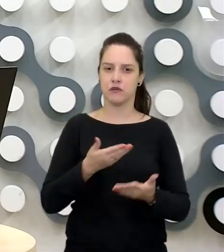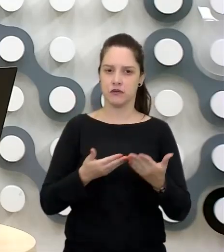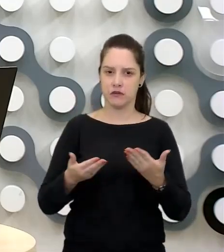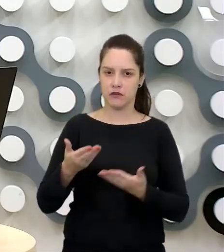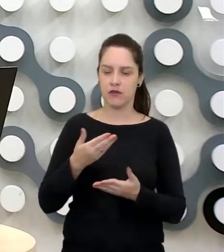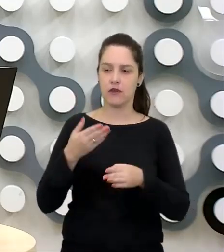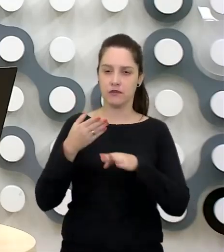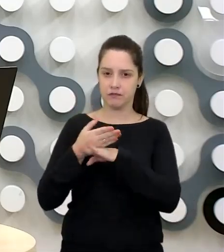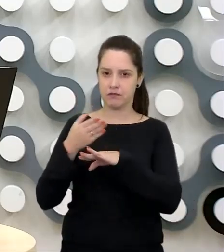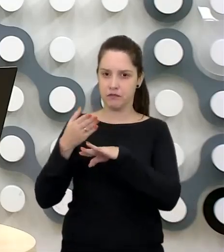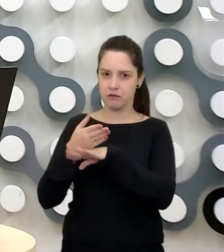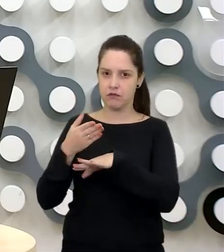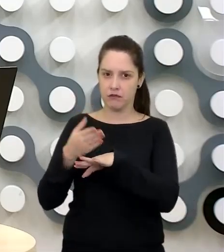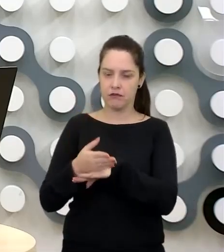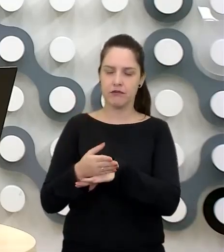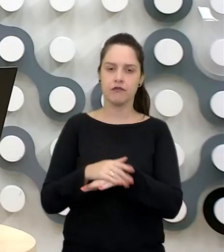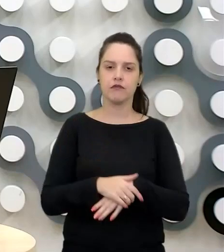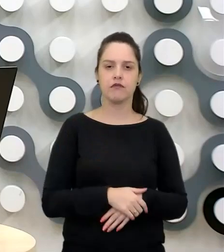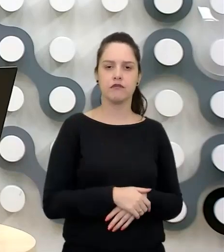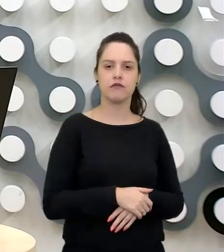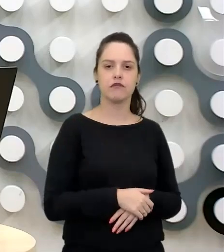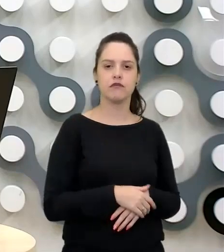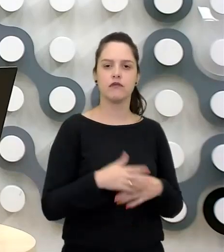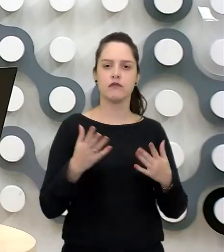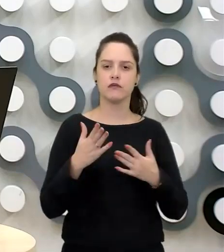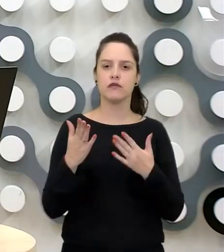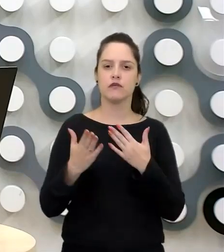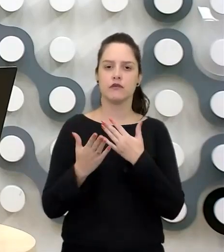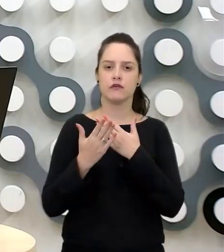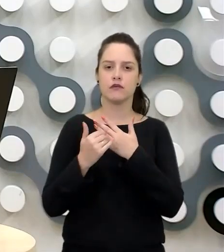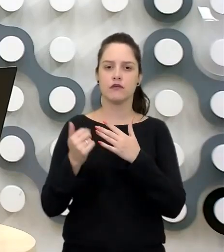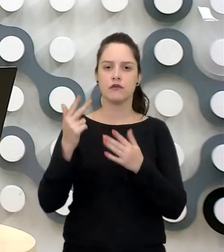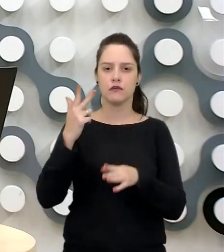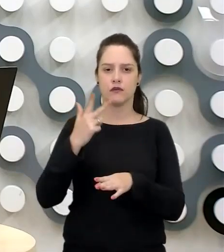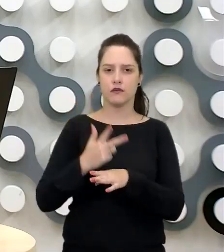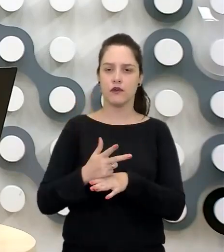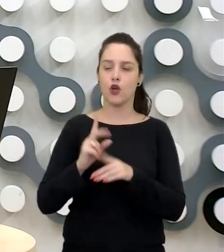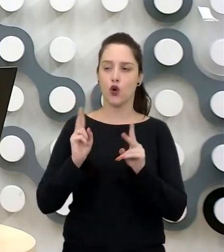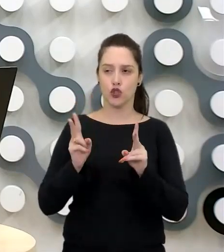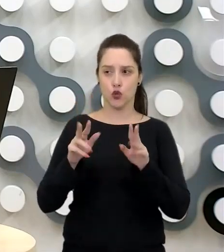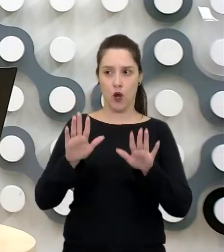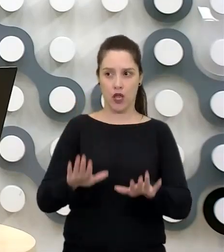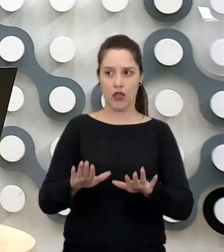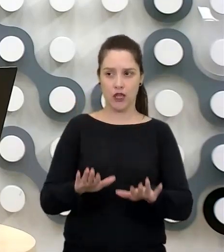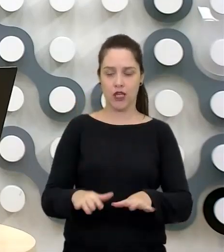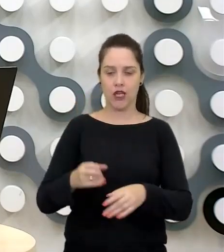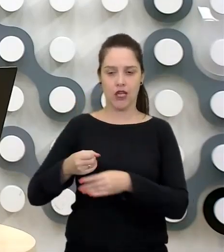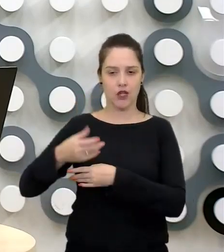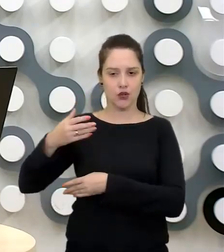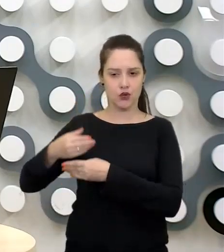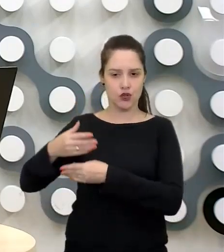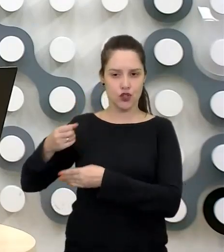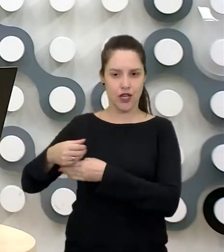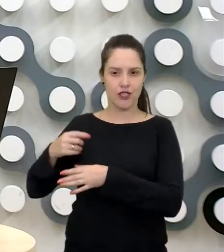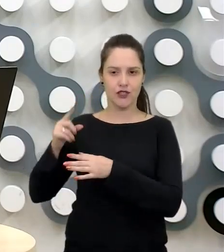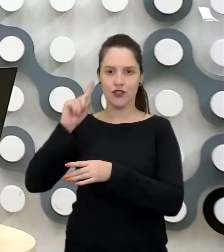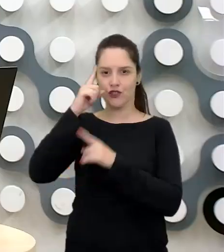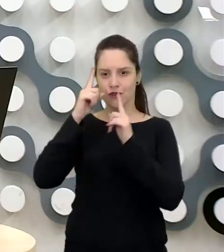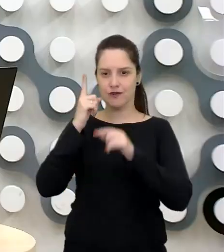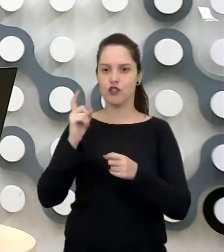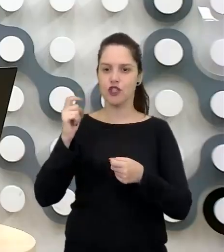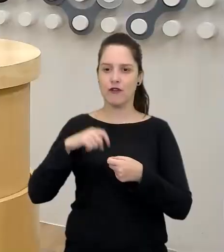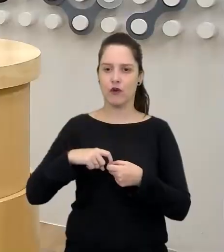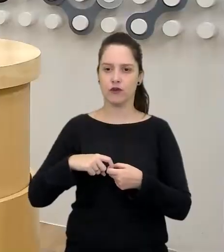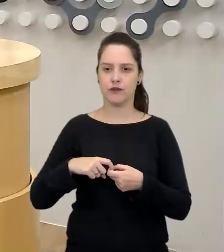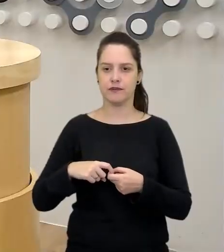poder participar também nessa parte aqui. A gente vai chamar a vinhetinha, continuem aqui no chat, continuem no aplicativo e a gente já volta.